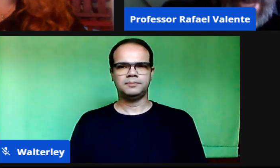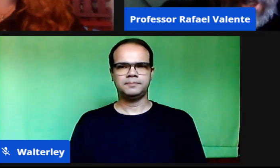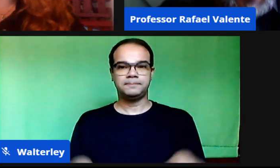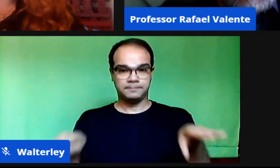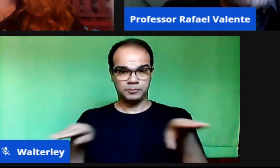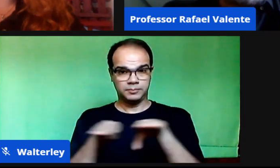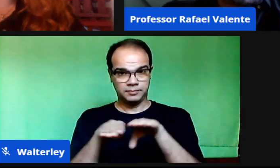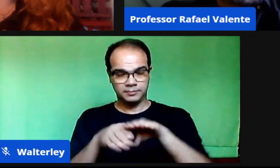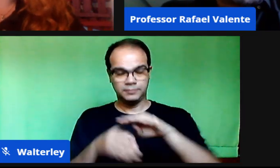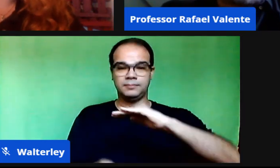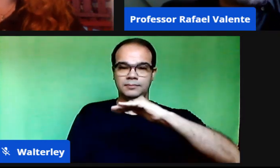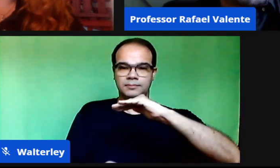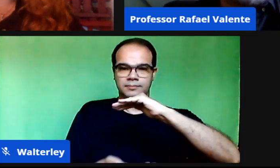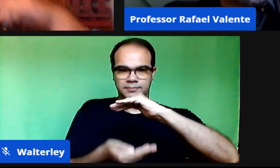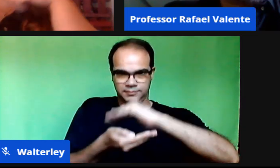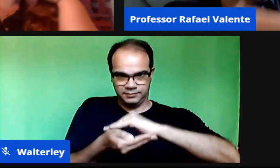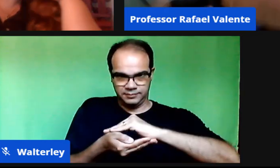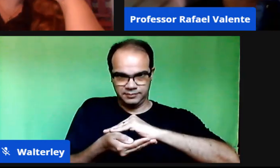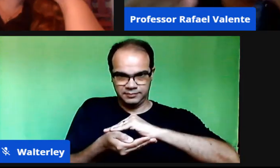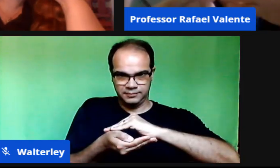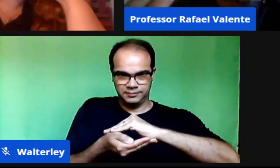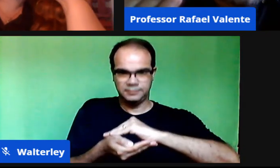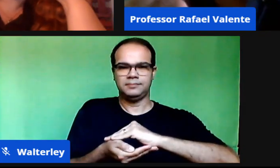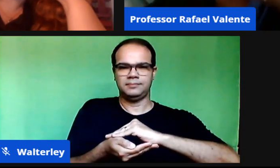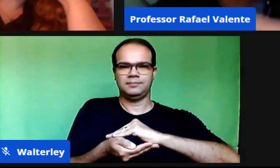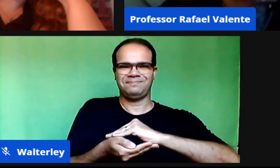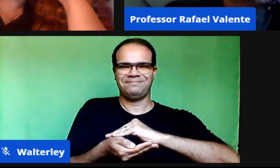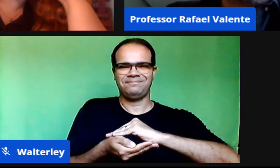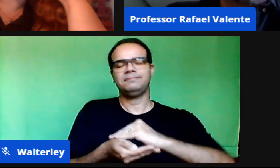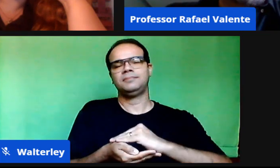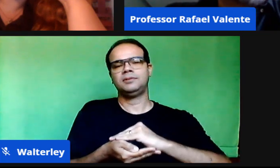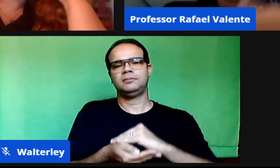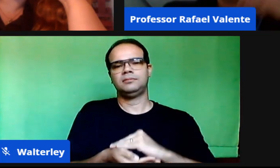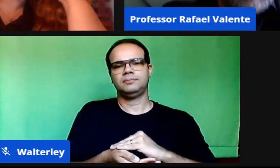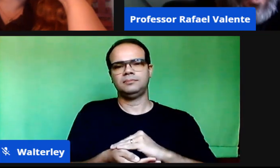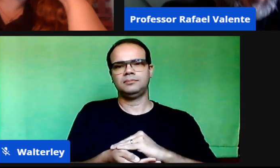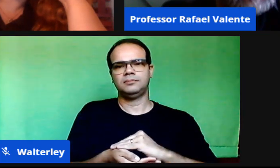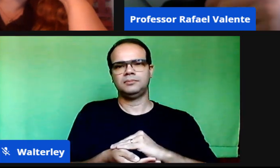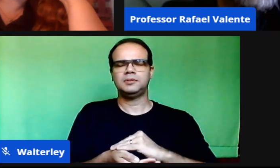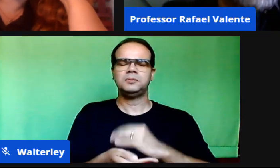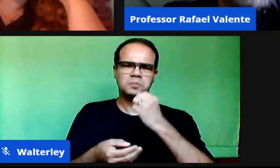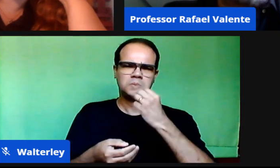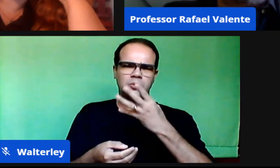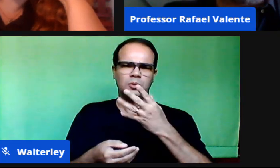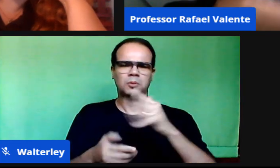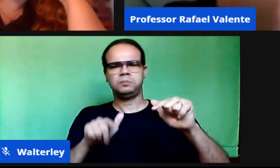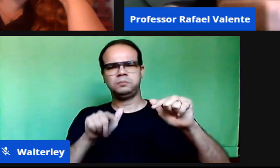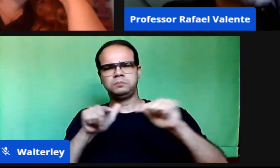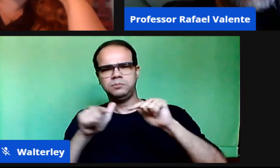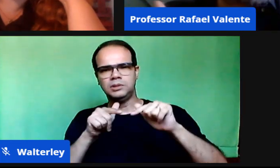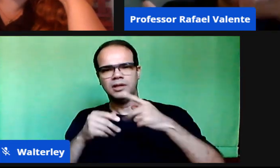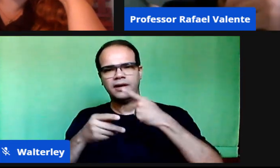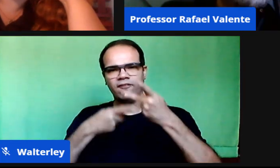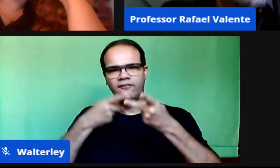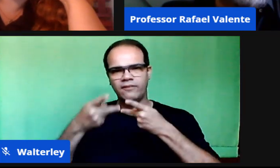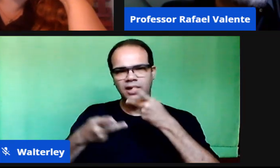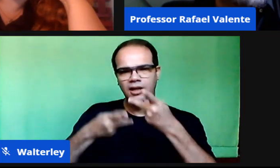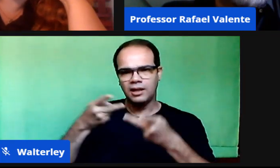à CEMED. E é uma temática que eu gosto muito de trabalhar e de